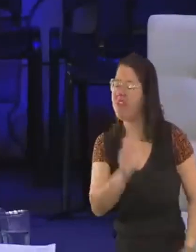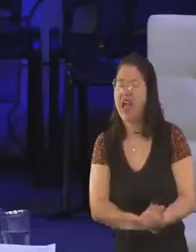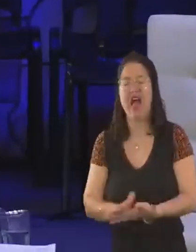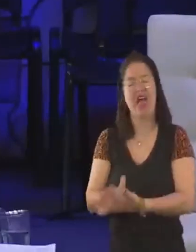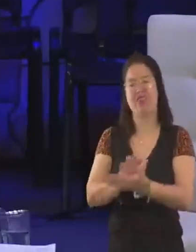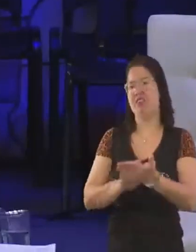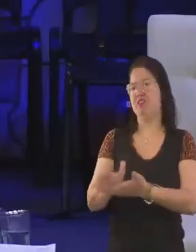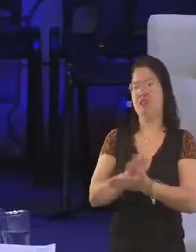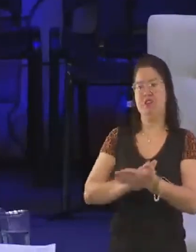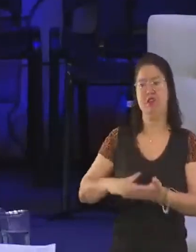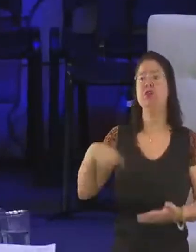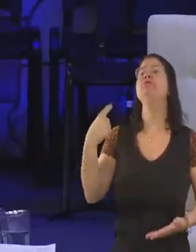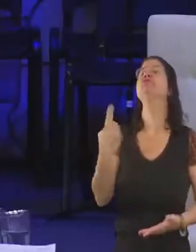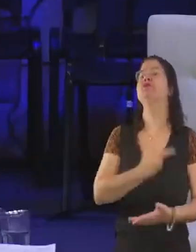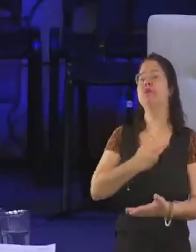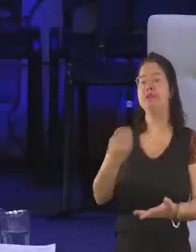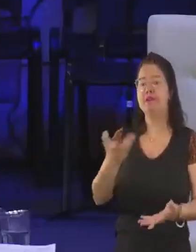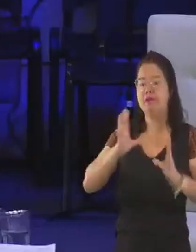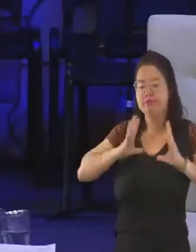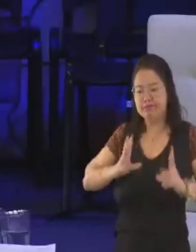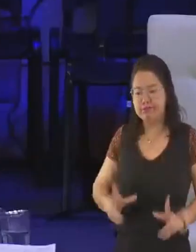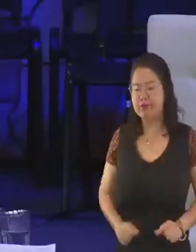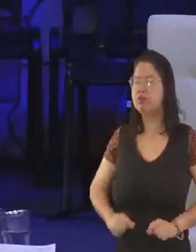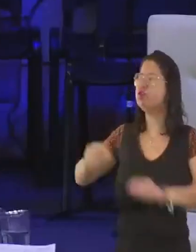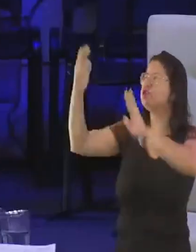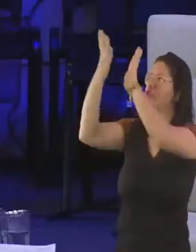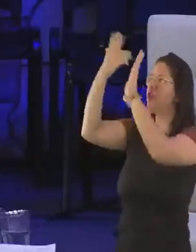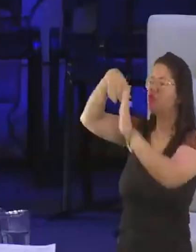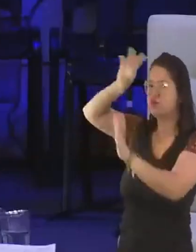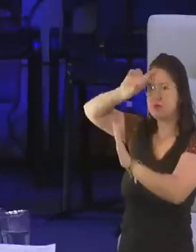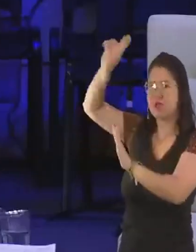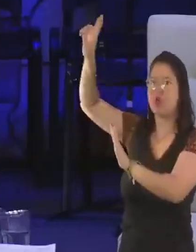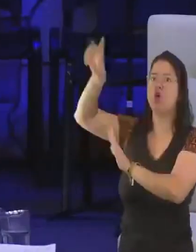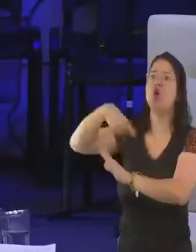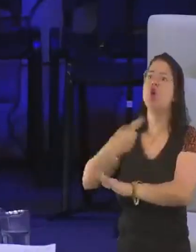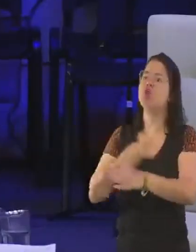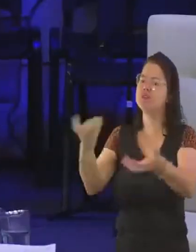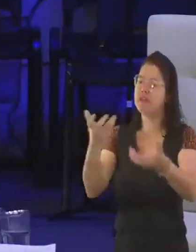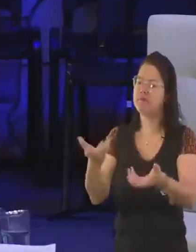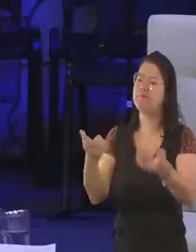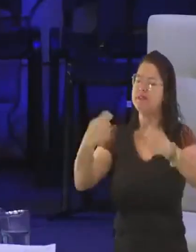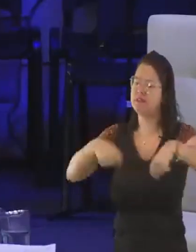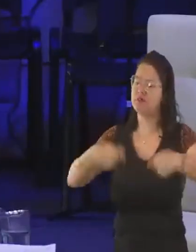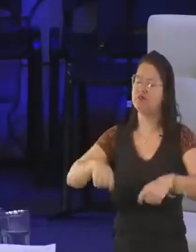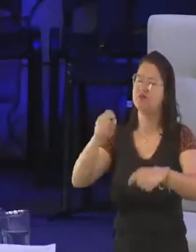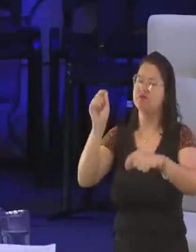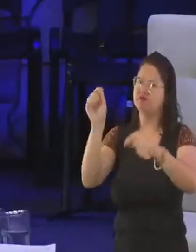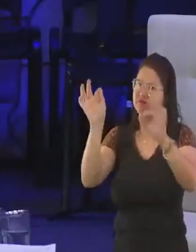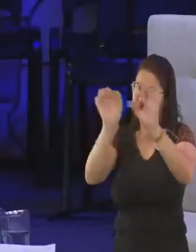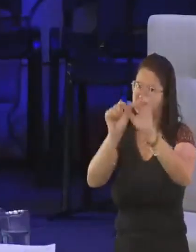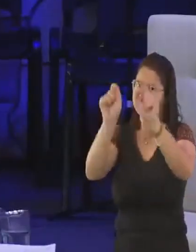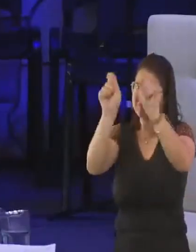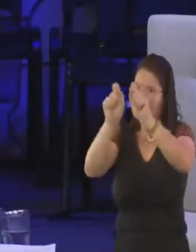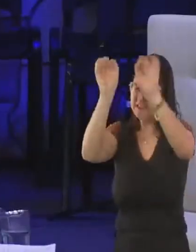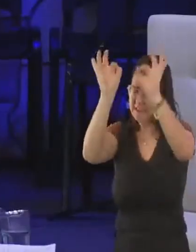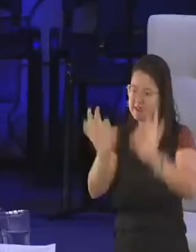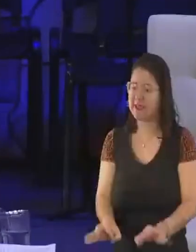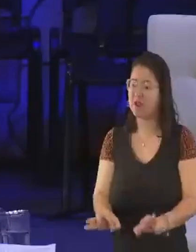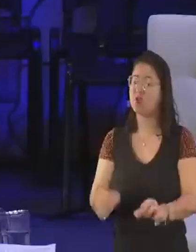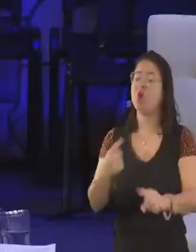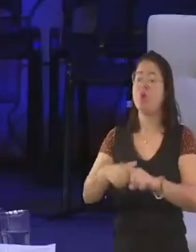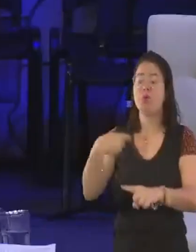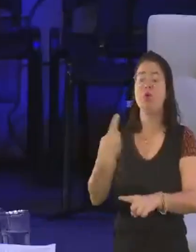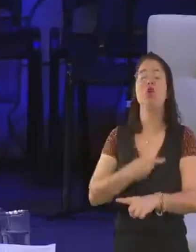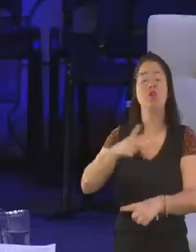com santidade diante do Senhor, procuramos fazer as coisas corretas, porque temos a certeza de que